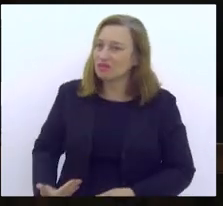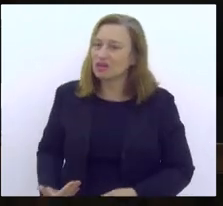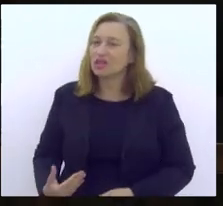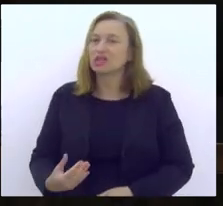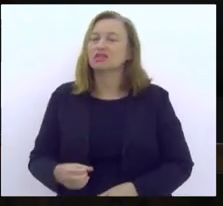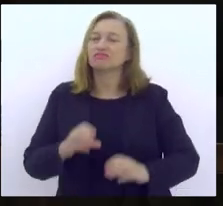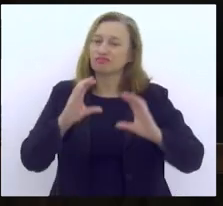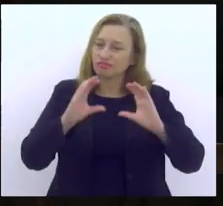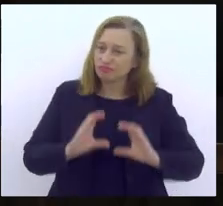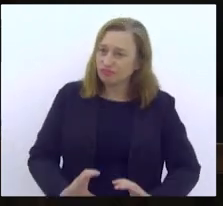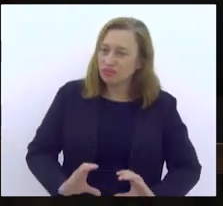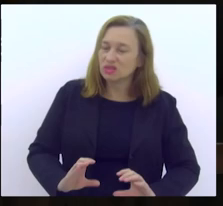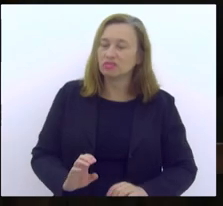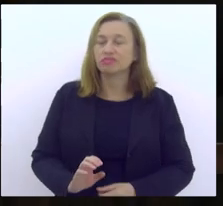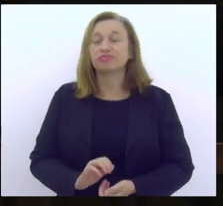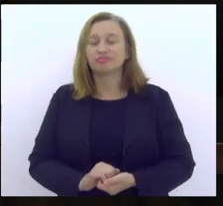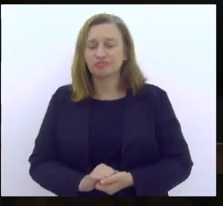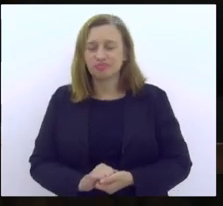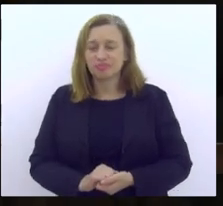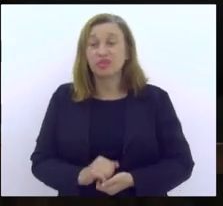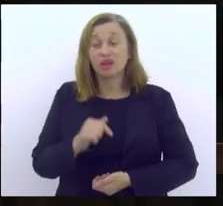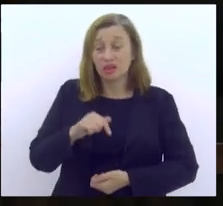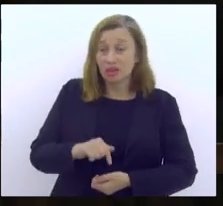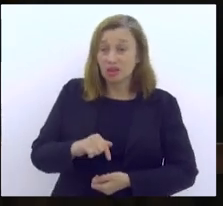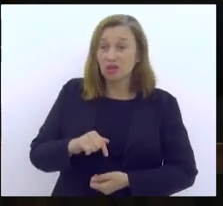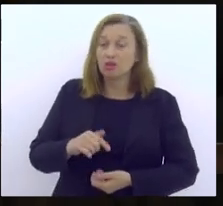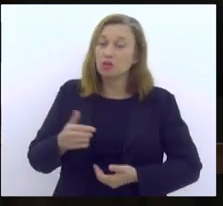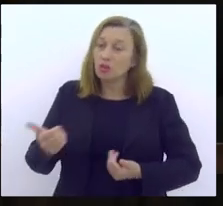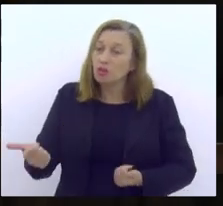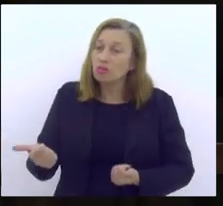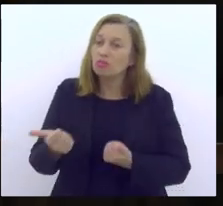cidadãos do estado do Rio de Janeiro. E aqui, como aliado do